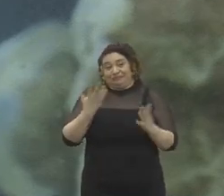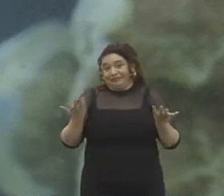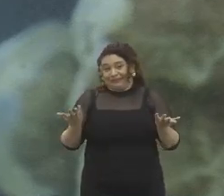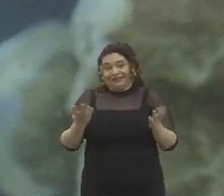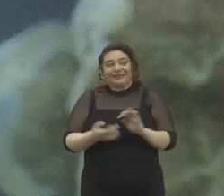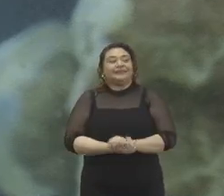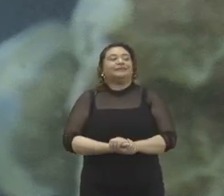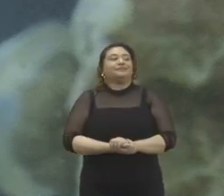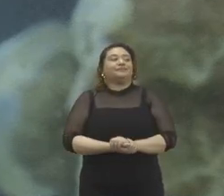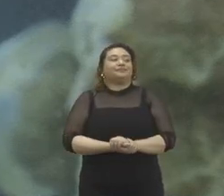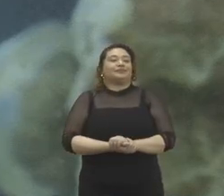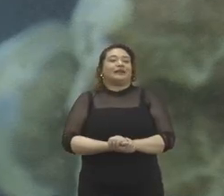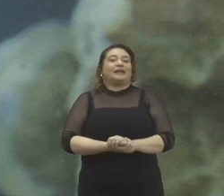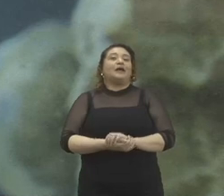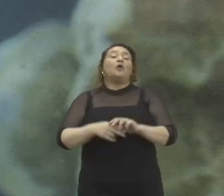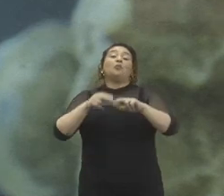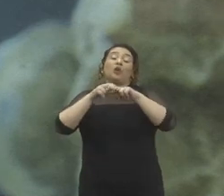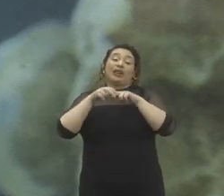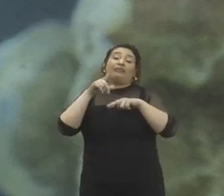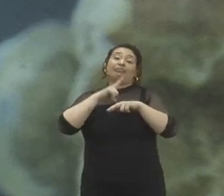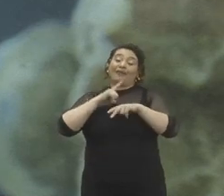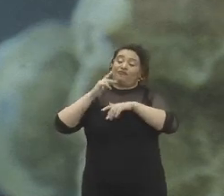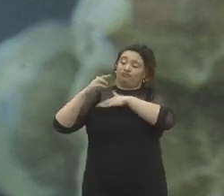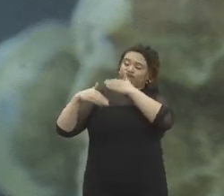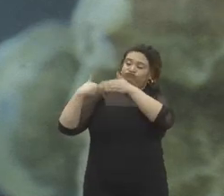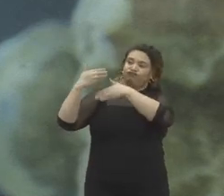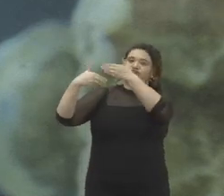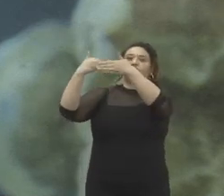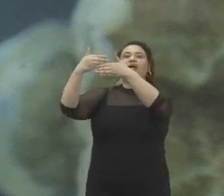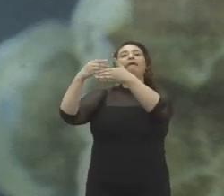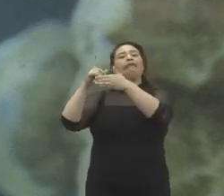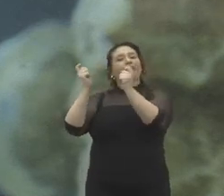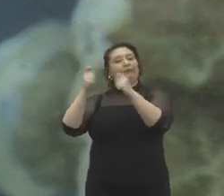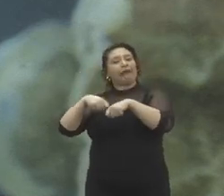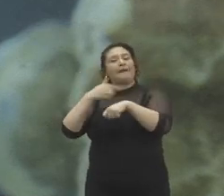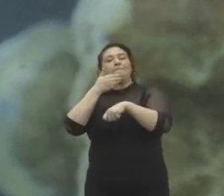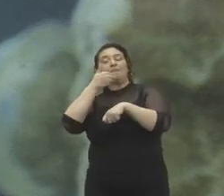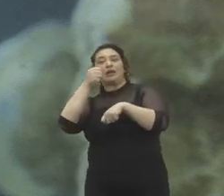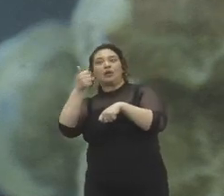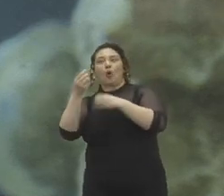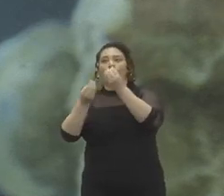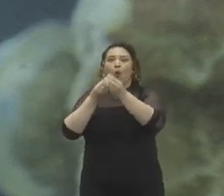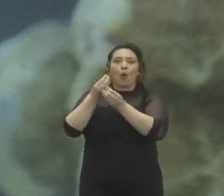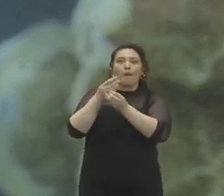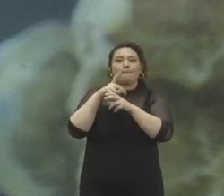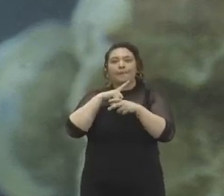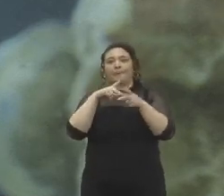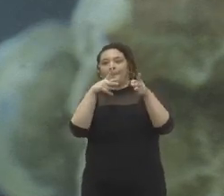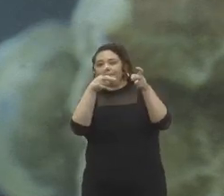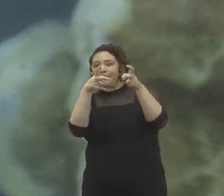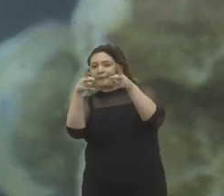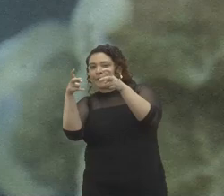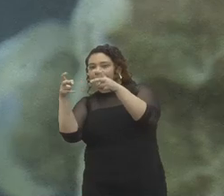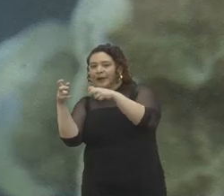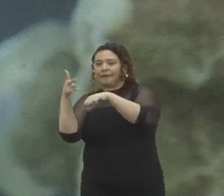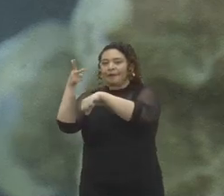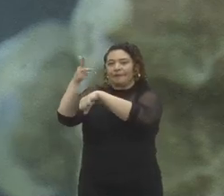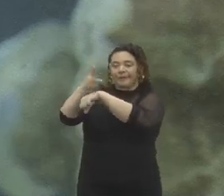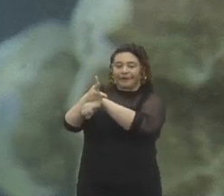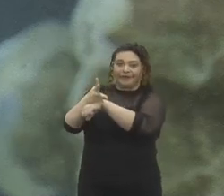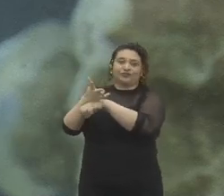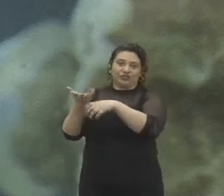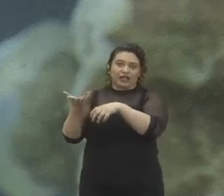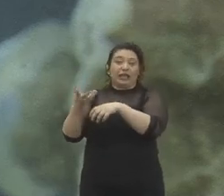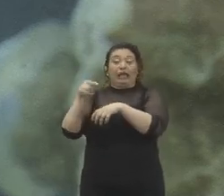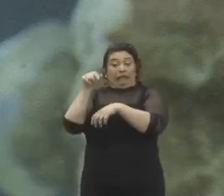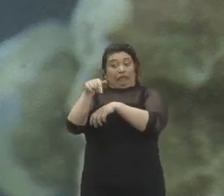a a a gente foi evoluindo e aos poucos foi melhorando a qualidade da Captação também as imagens debaixo d'água foram